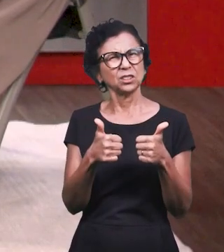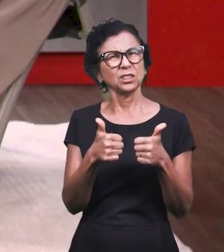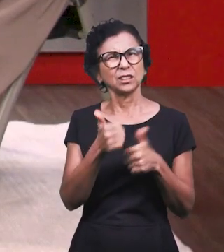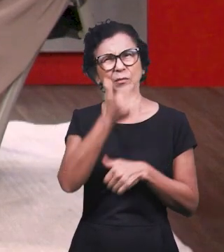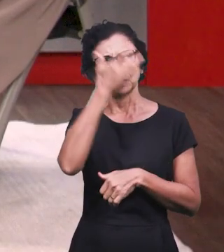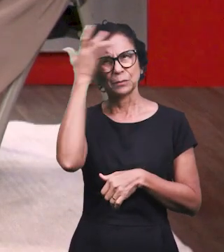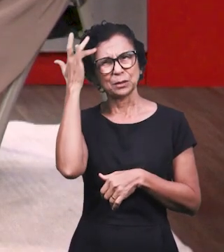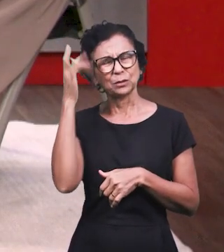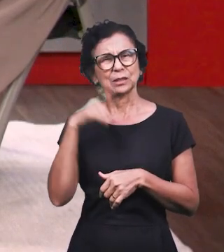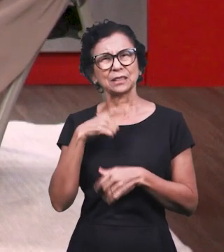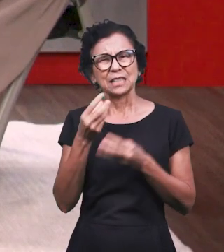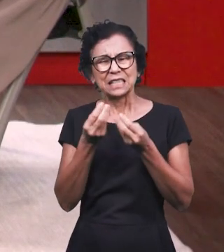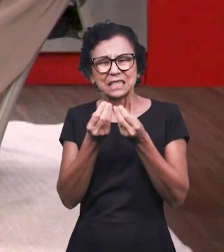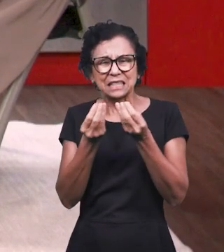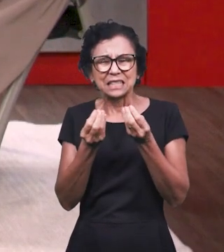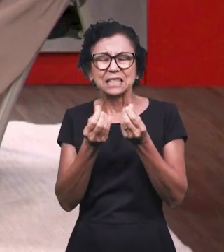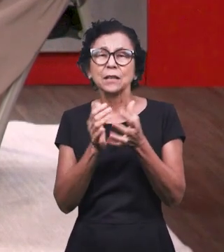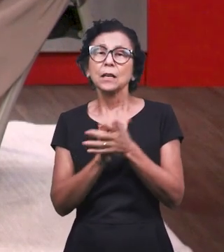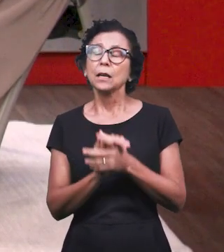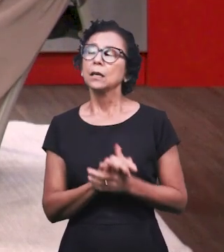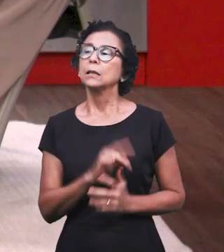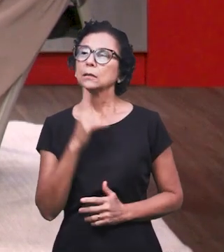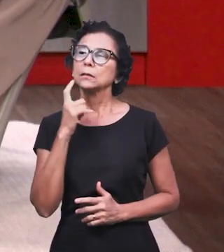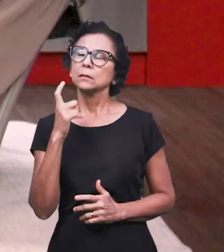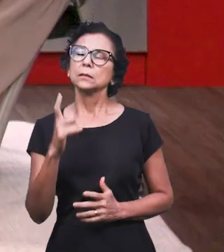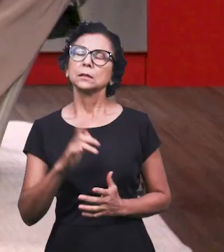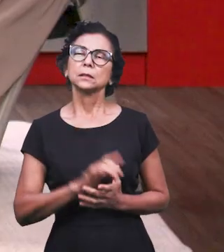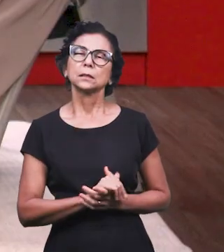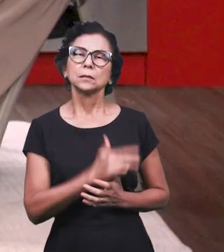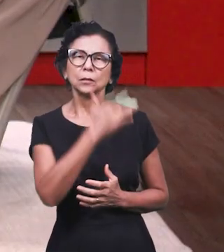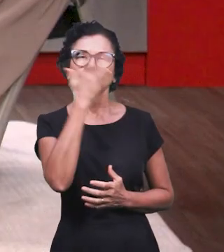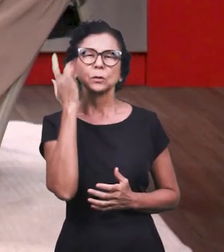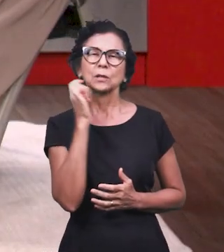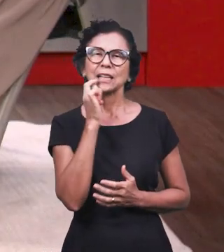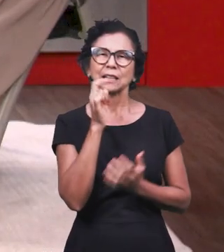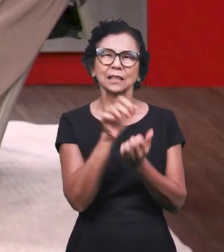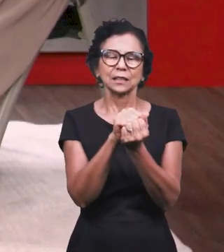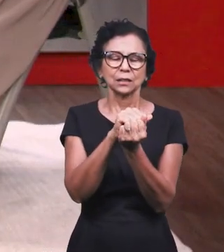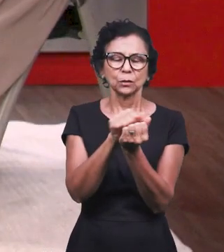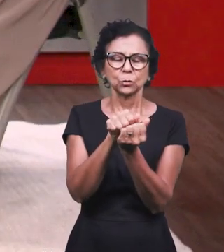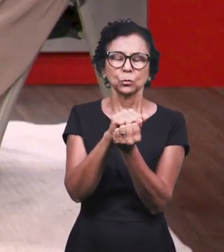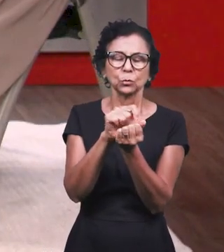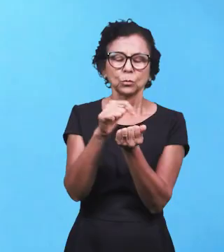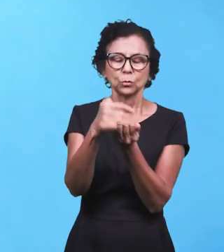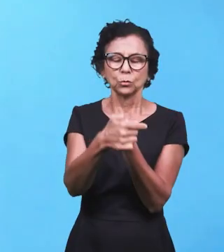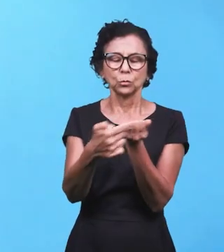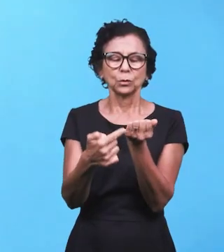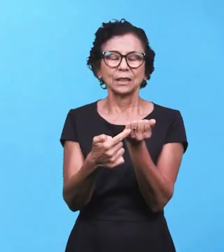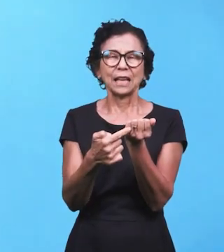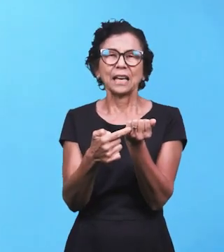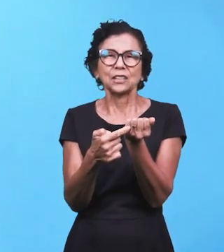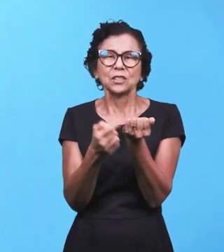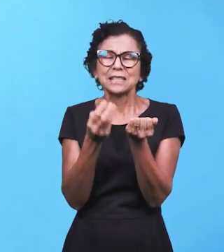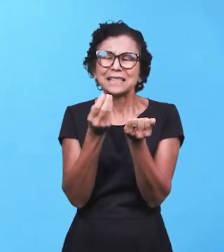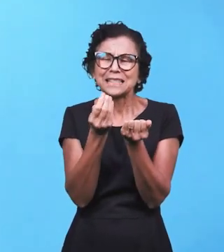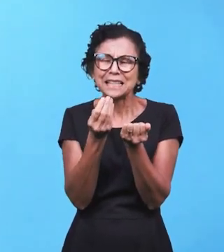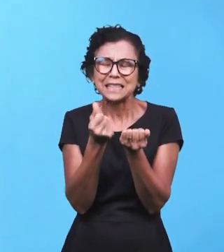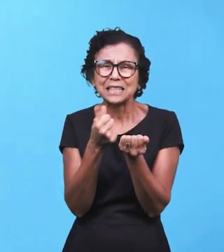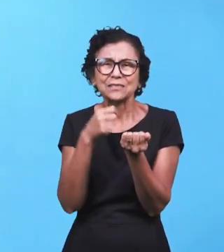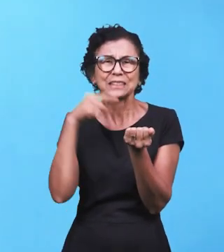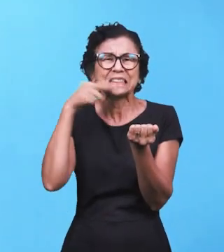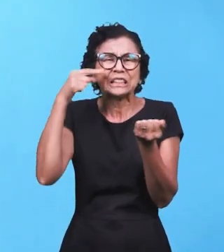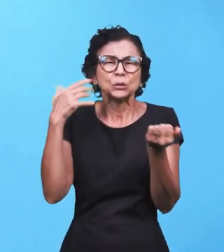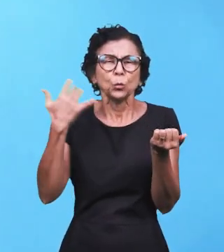uma sensibilidade? Sim, eles são interessantes. Quem tem sensibilidade, os dentistas, né, em geral, recomenda cremes dentais para